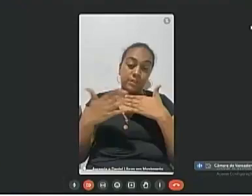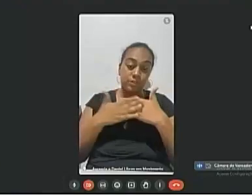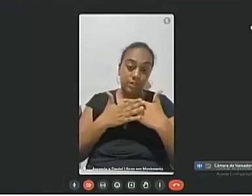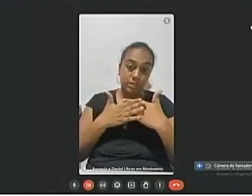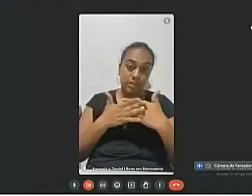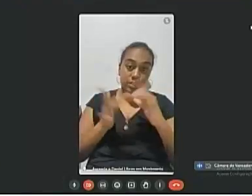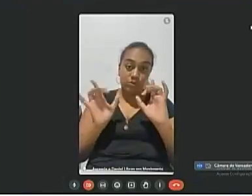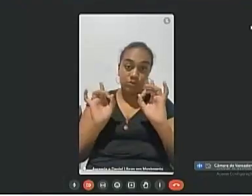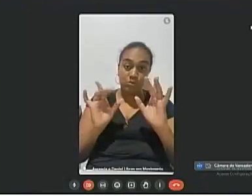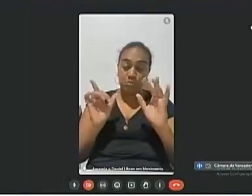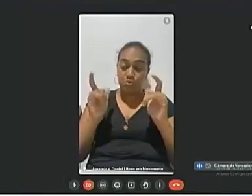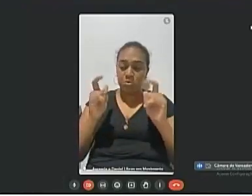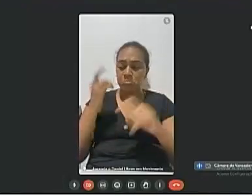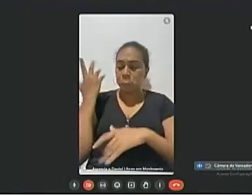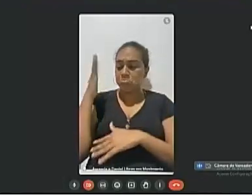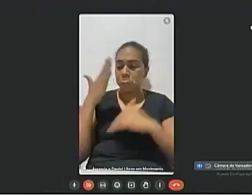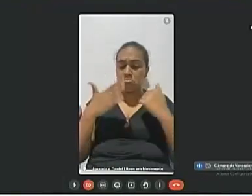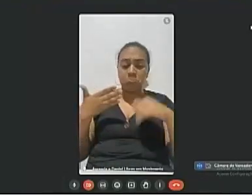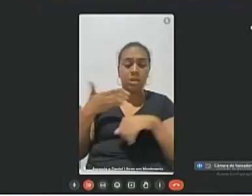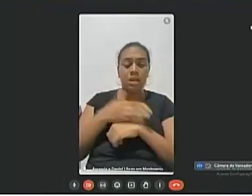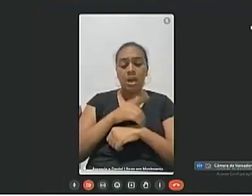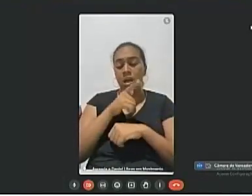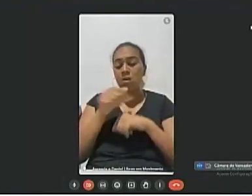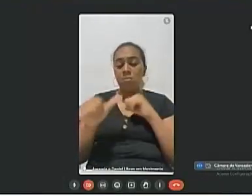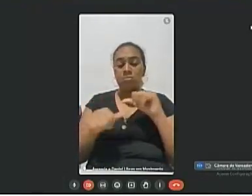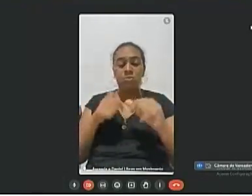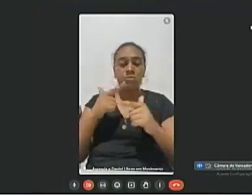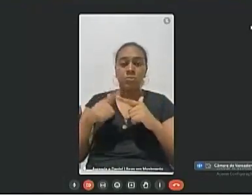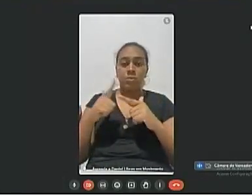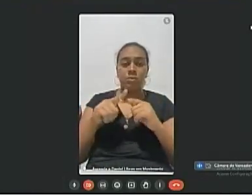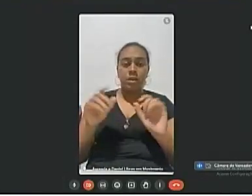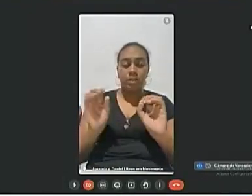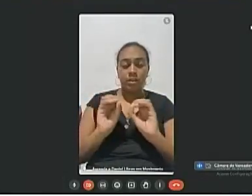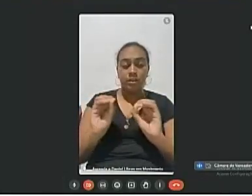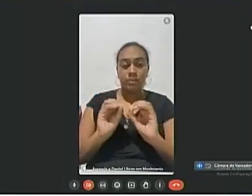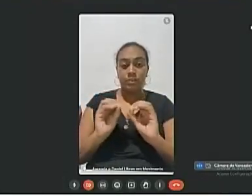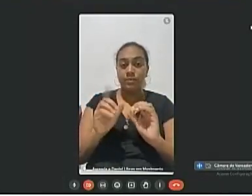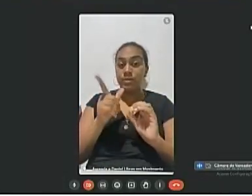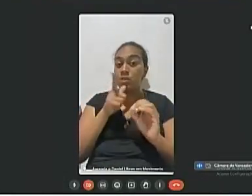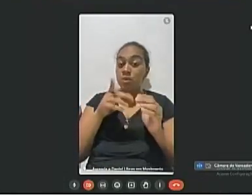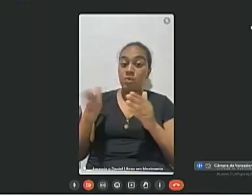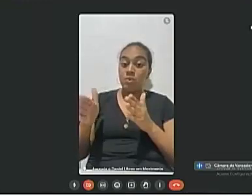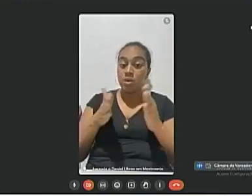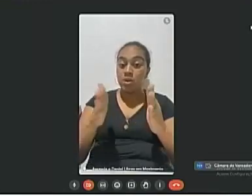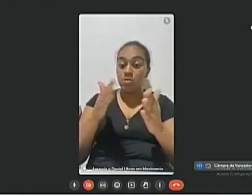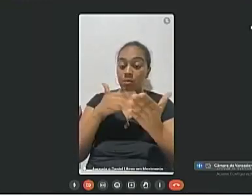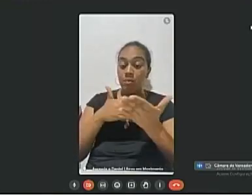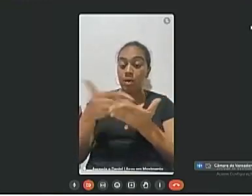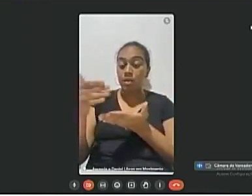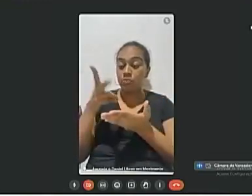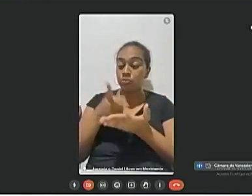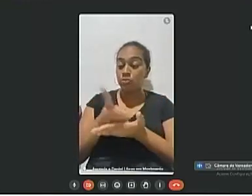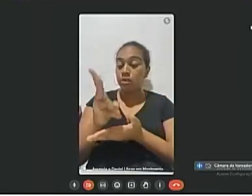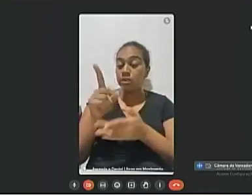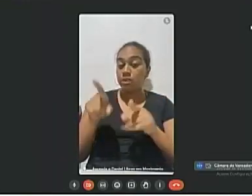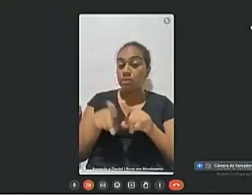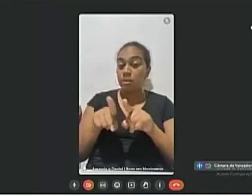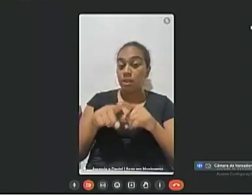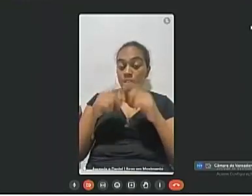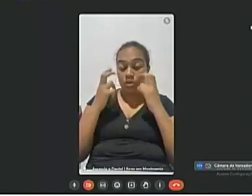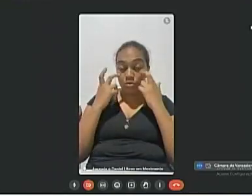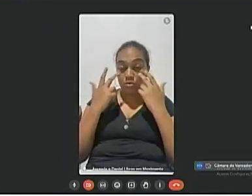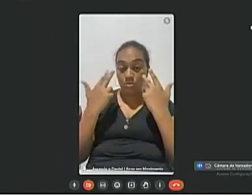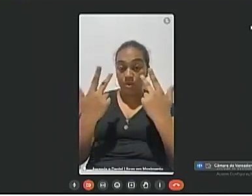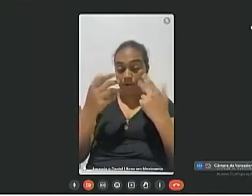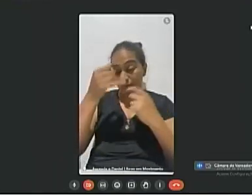passando uma vazão ambiental para trocar a água do canal e não dar problema. E assim o rio continuaria escoando em situação normal e